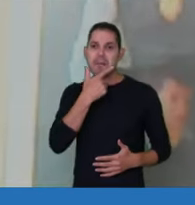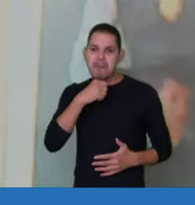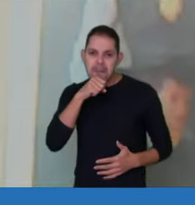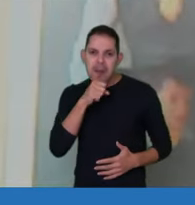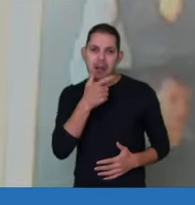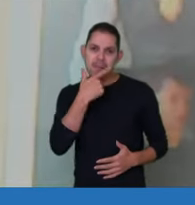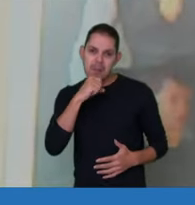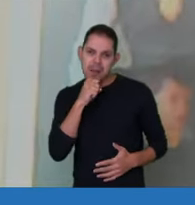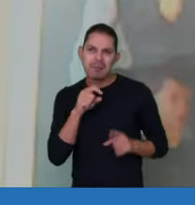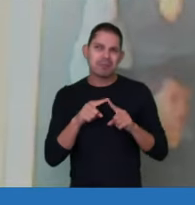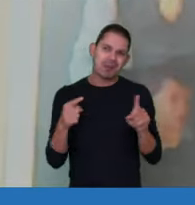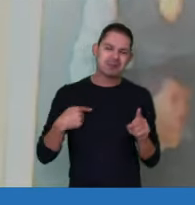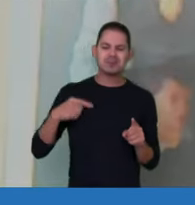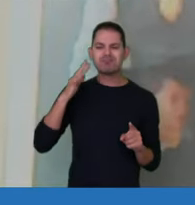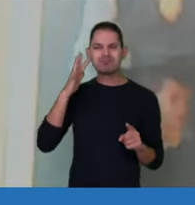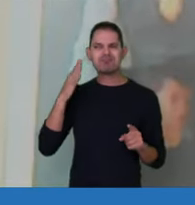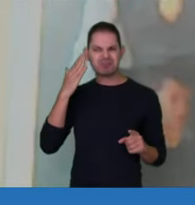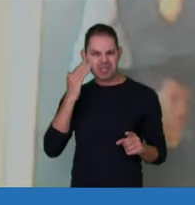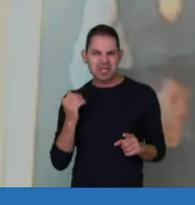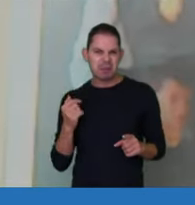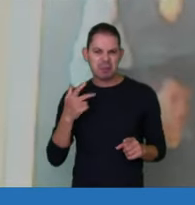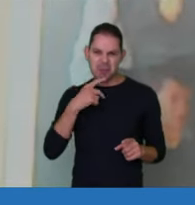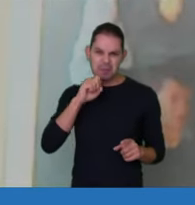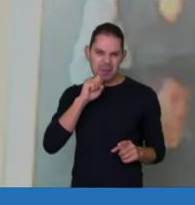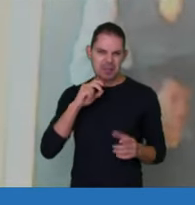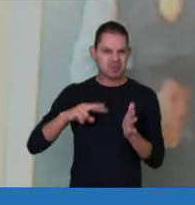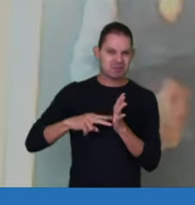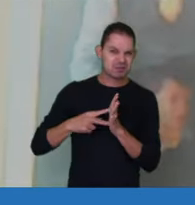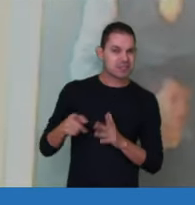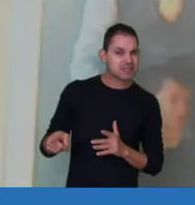é. É, mas